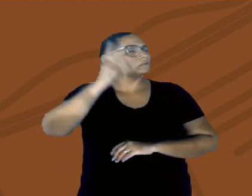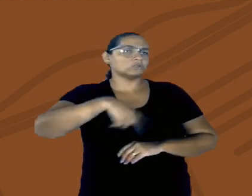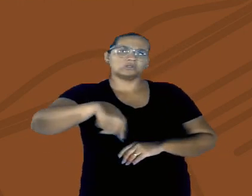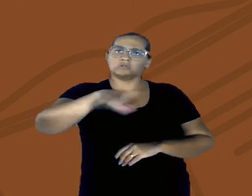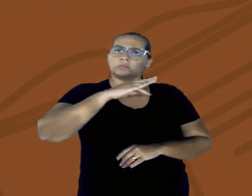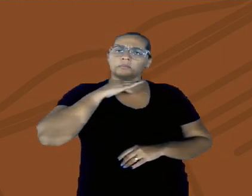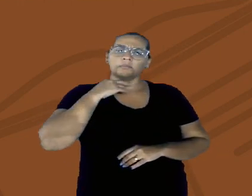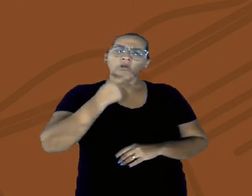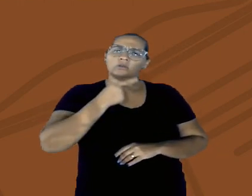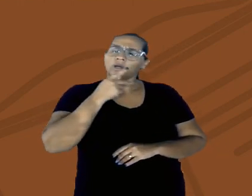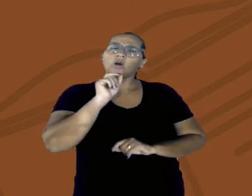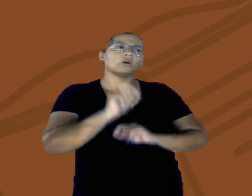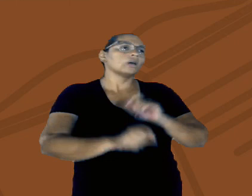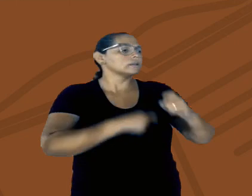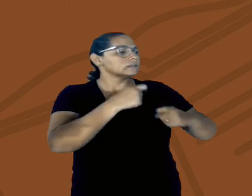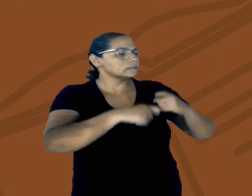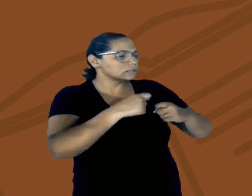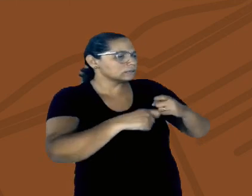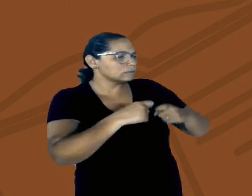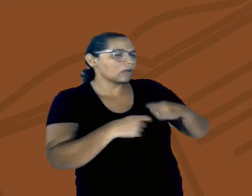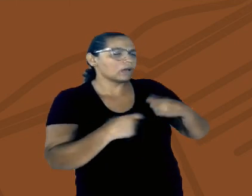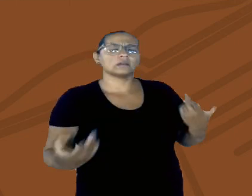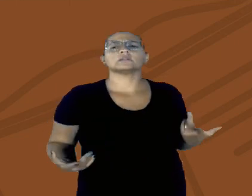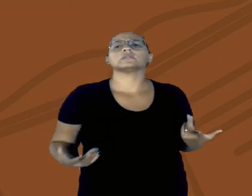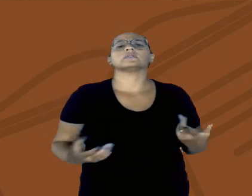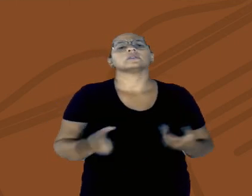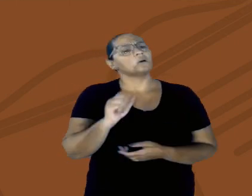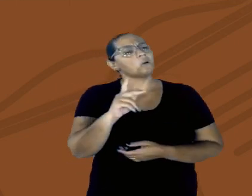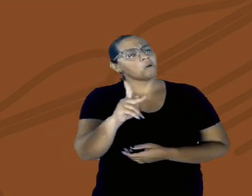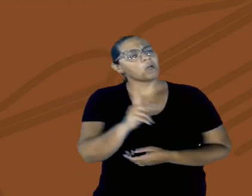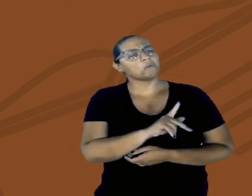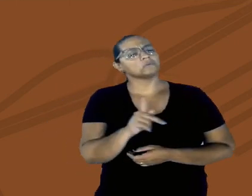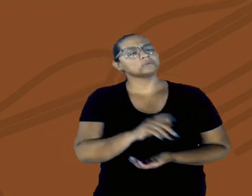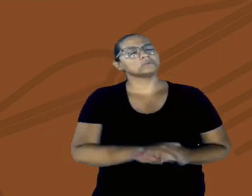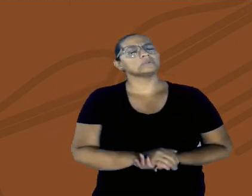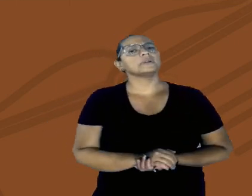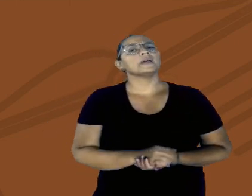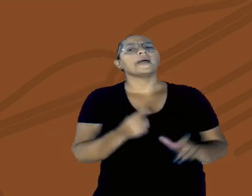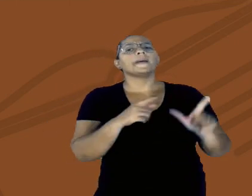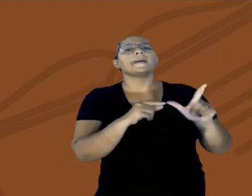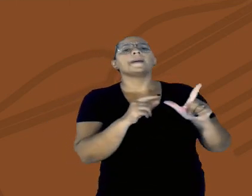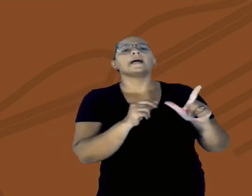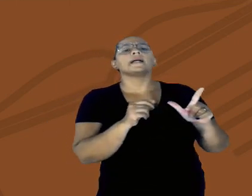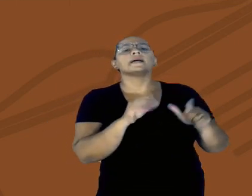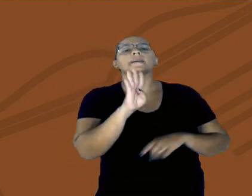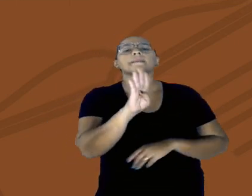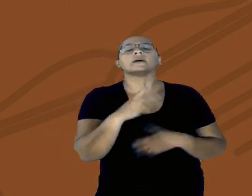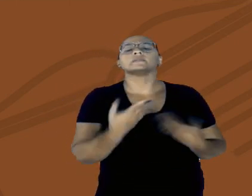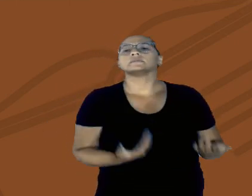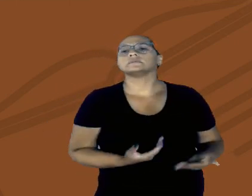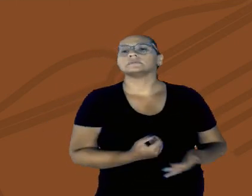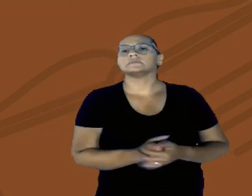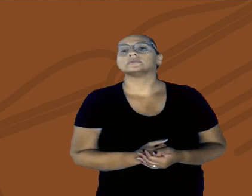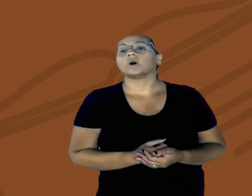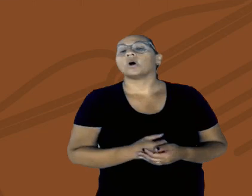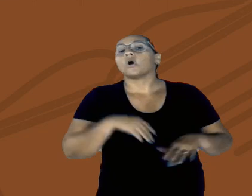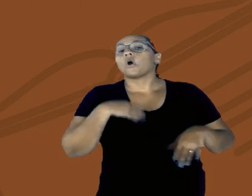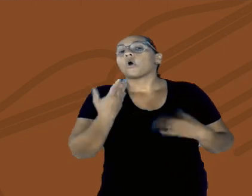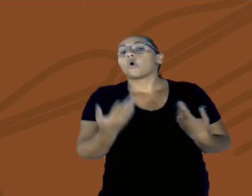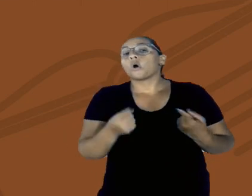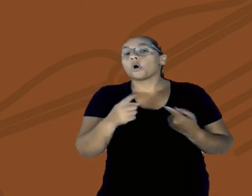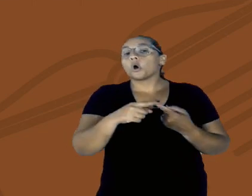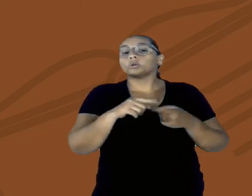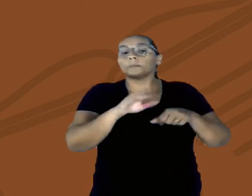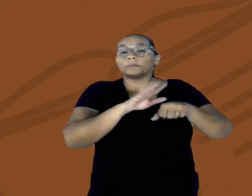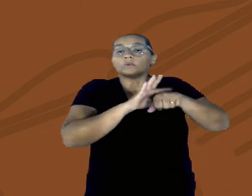sexual, fala em sexo, relação sexual. Ok, professor. E a letra B? Que tipo de doenças se